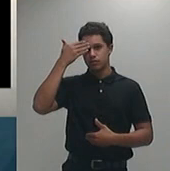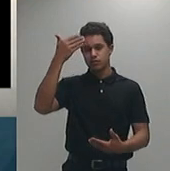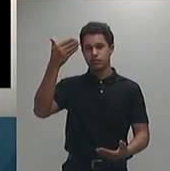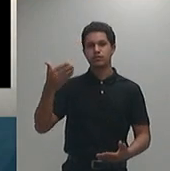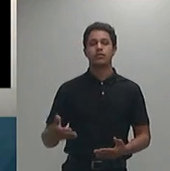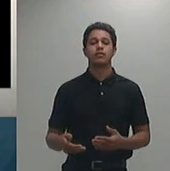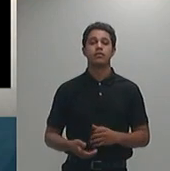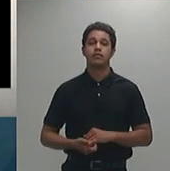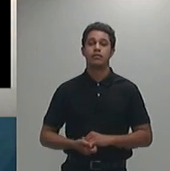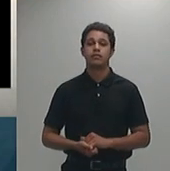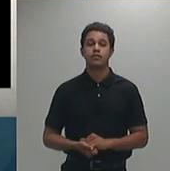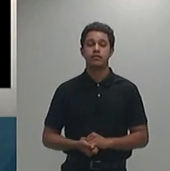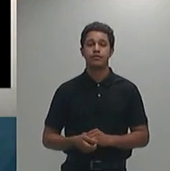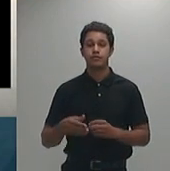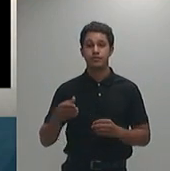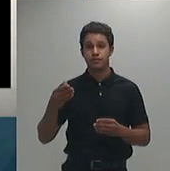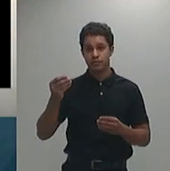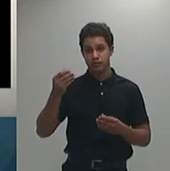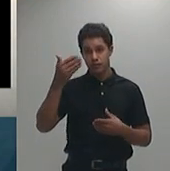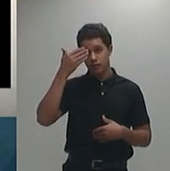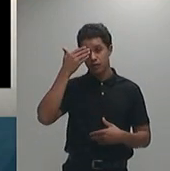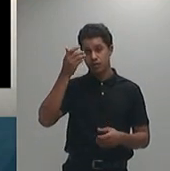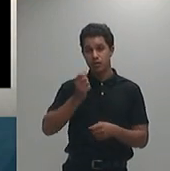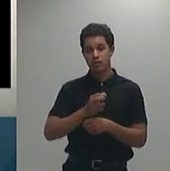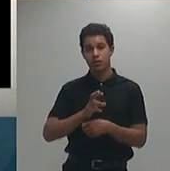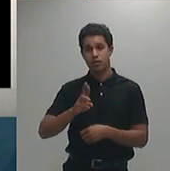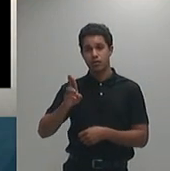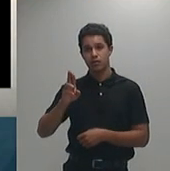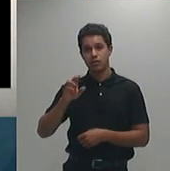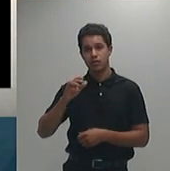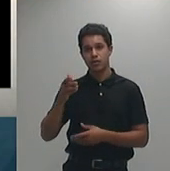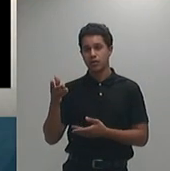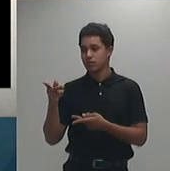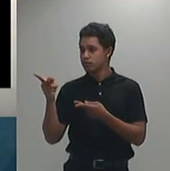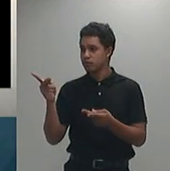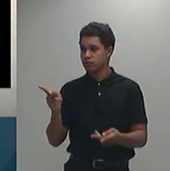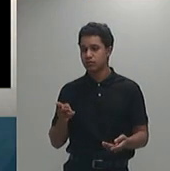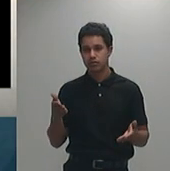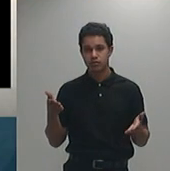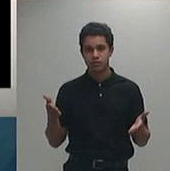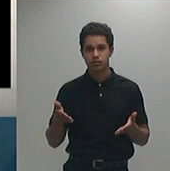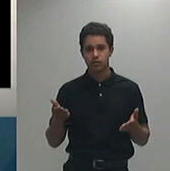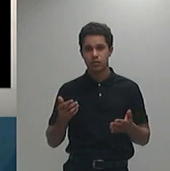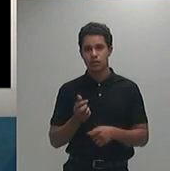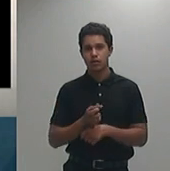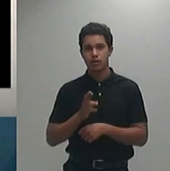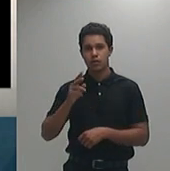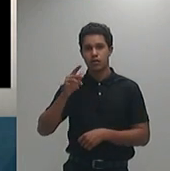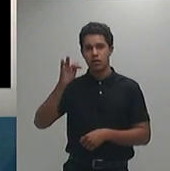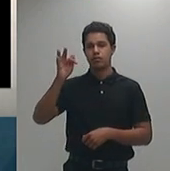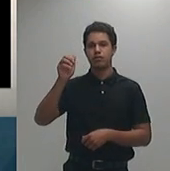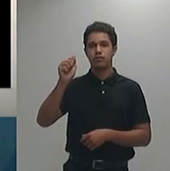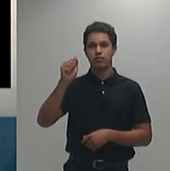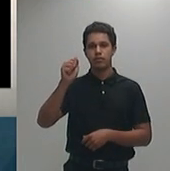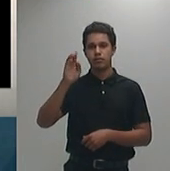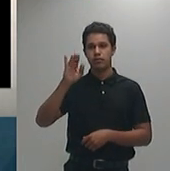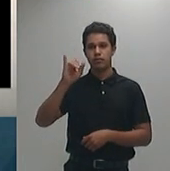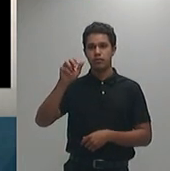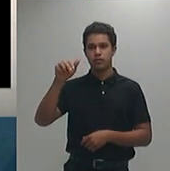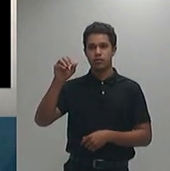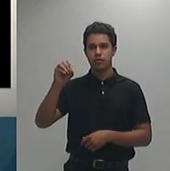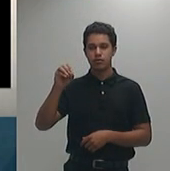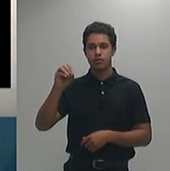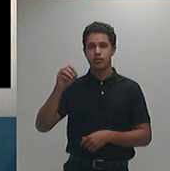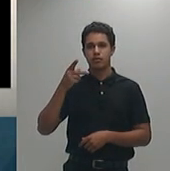é muito obrigado Doutor Gustavo ter pedindo condido agora Doutor Fabiano de Castro roubar mim que